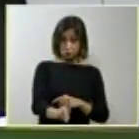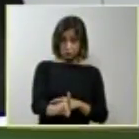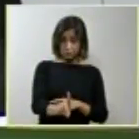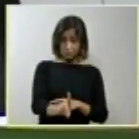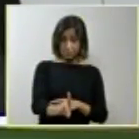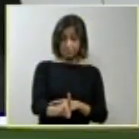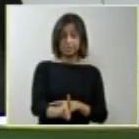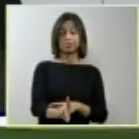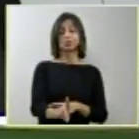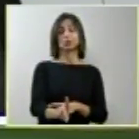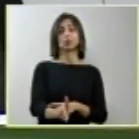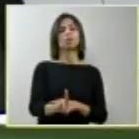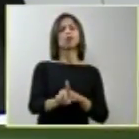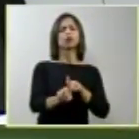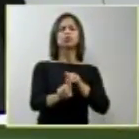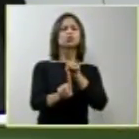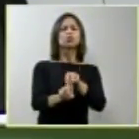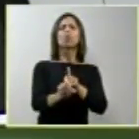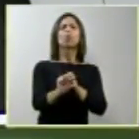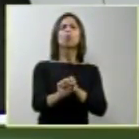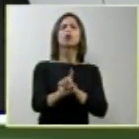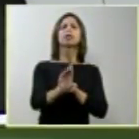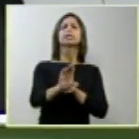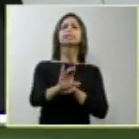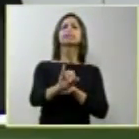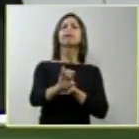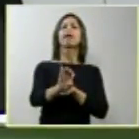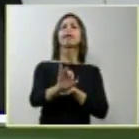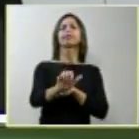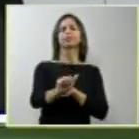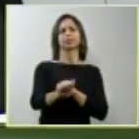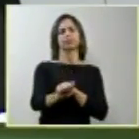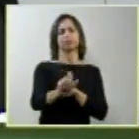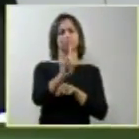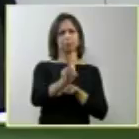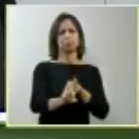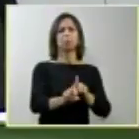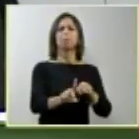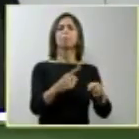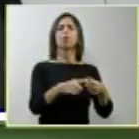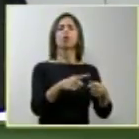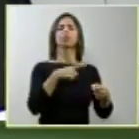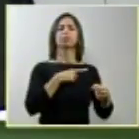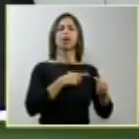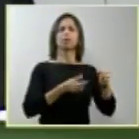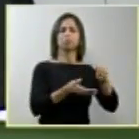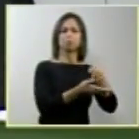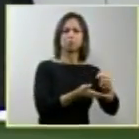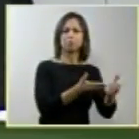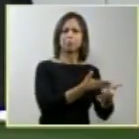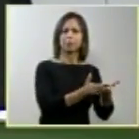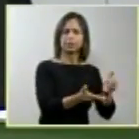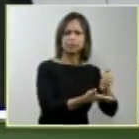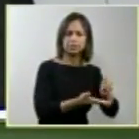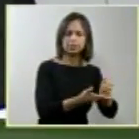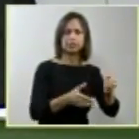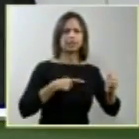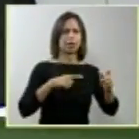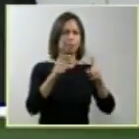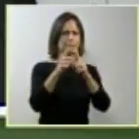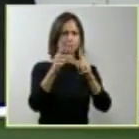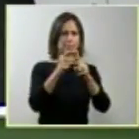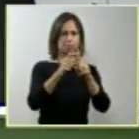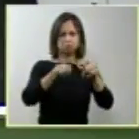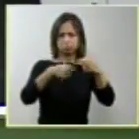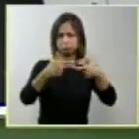é uma ciência porque possui princípios, institutos, vocábulos e expressões